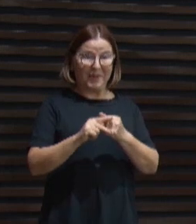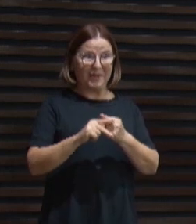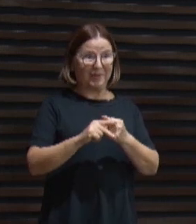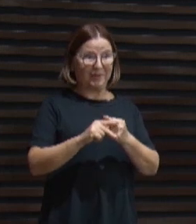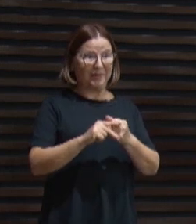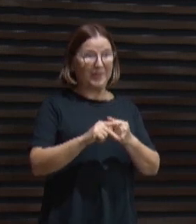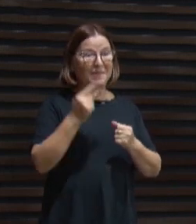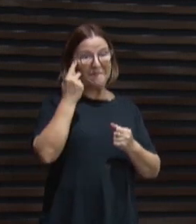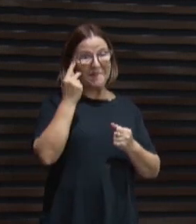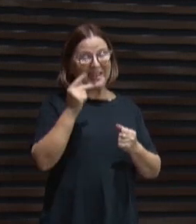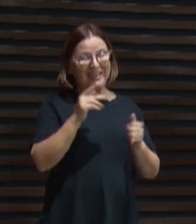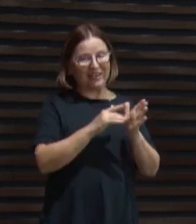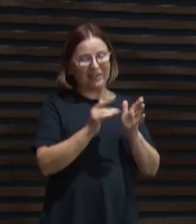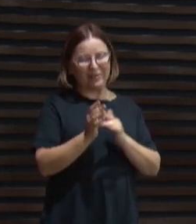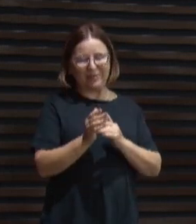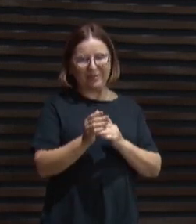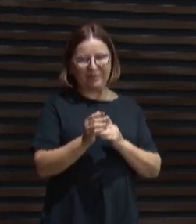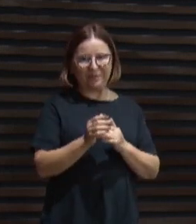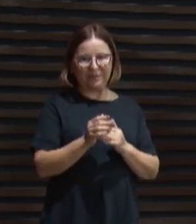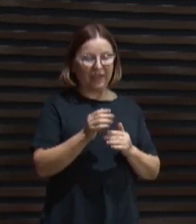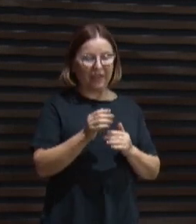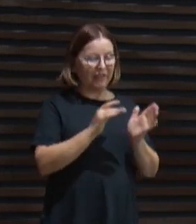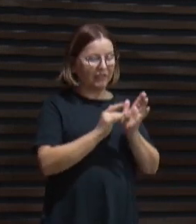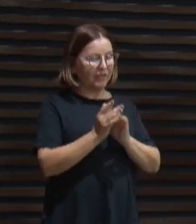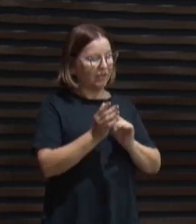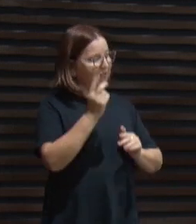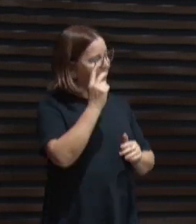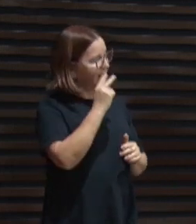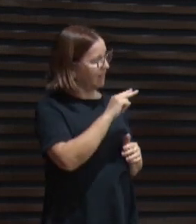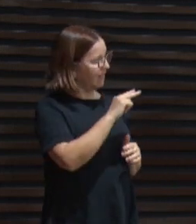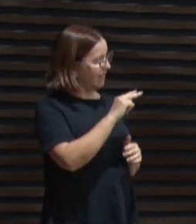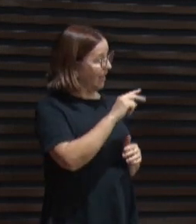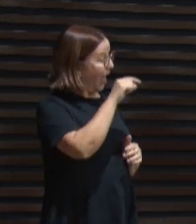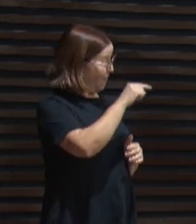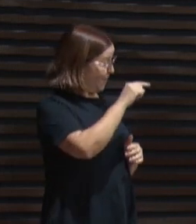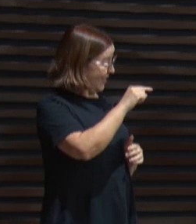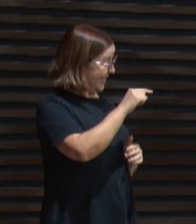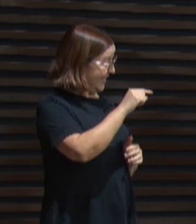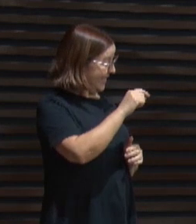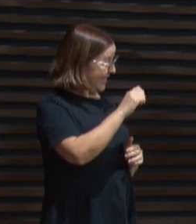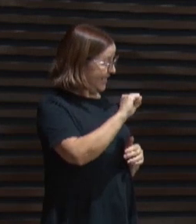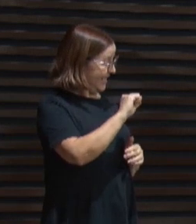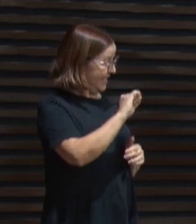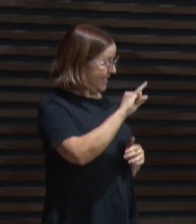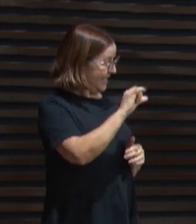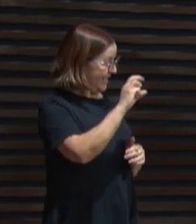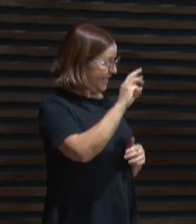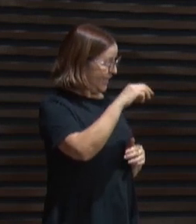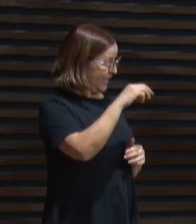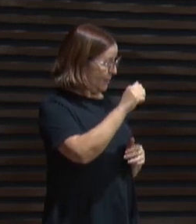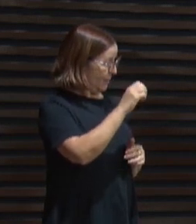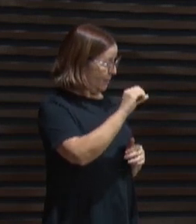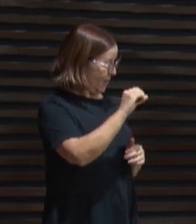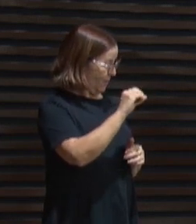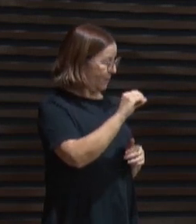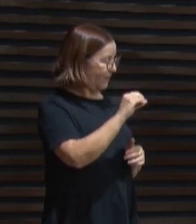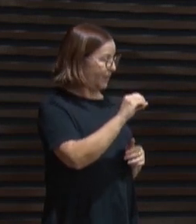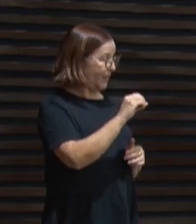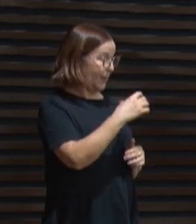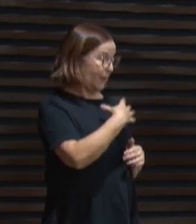Jesus. Olhando Jesus para ele, disse: tu és Simão, o filho de João.